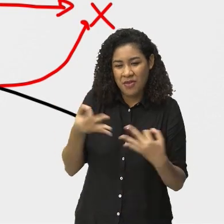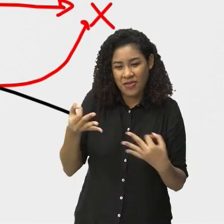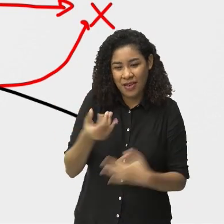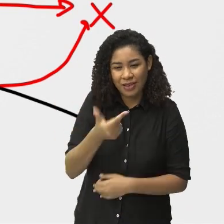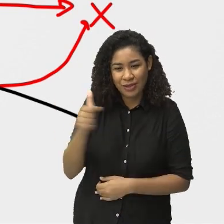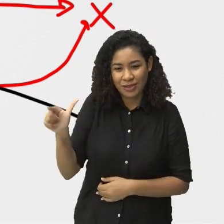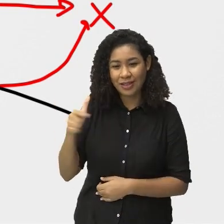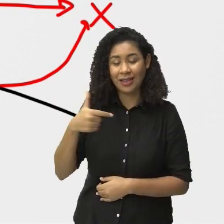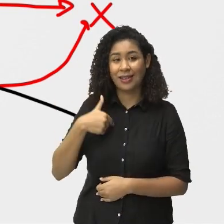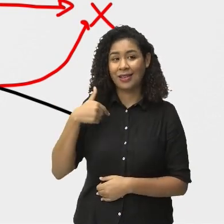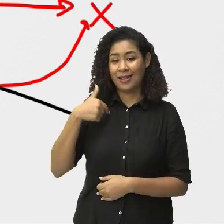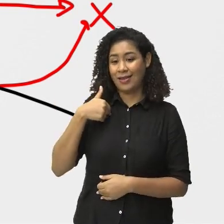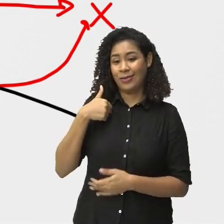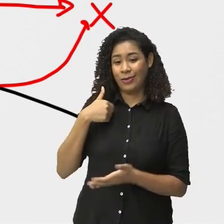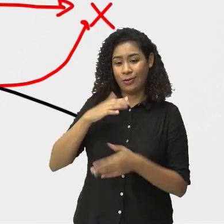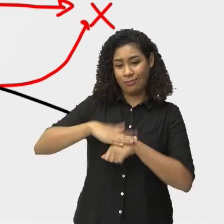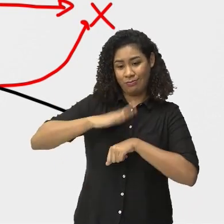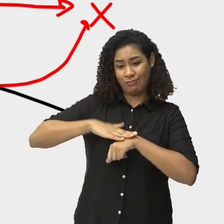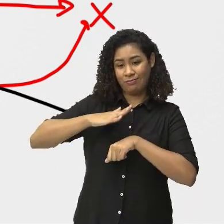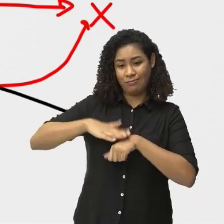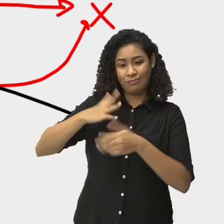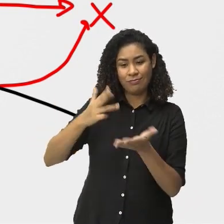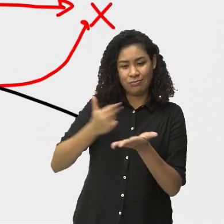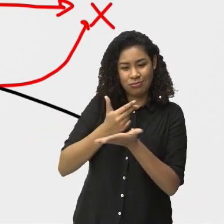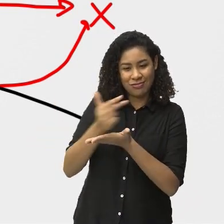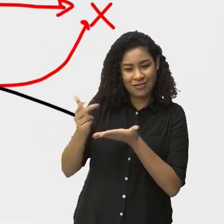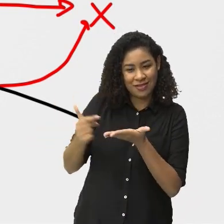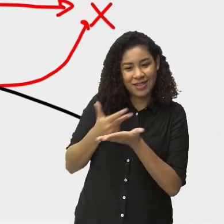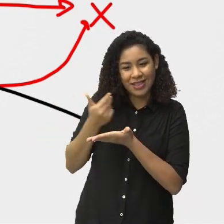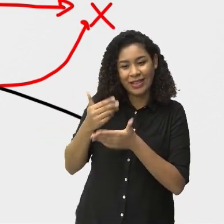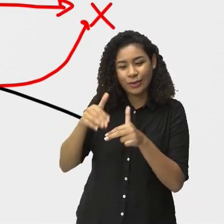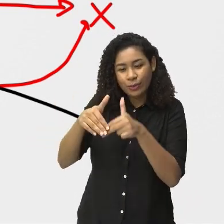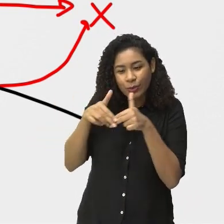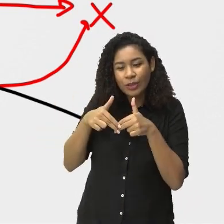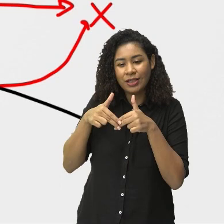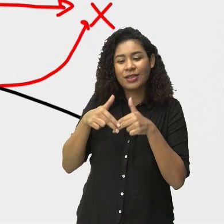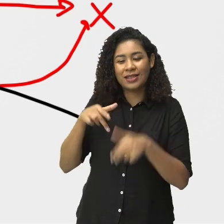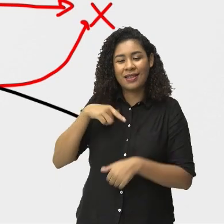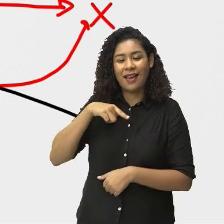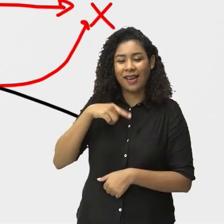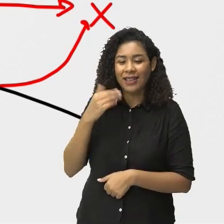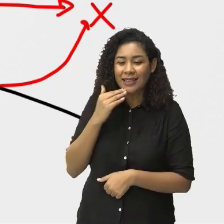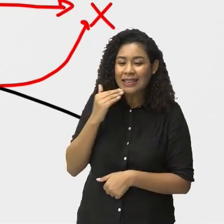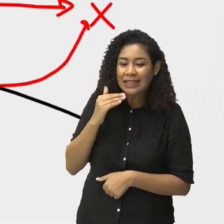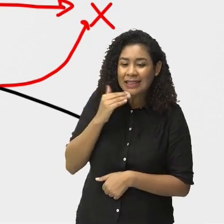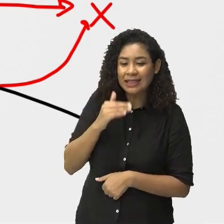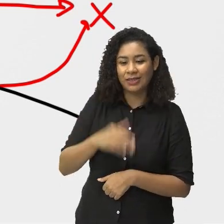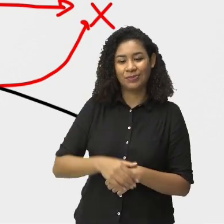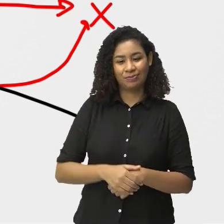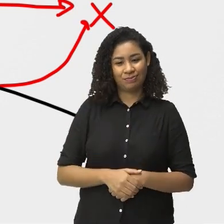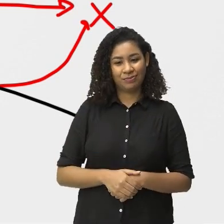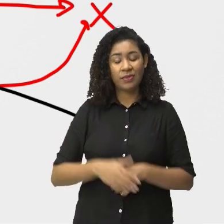fazendo a mão livre aqui. Então, essa distância, né, ela pode ser calculada.